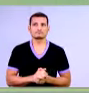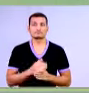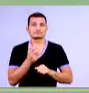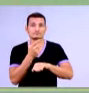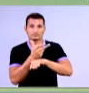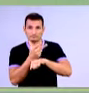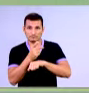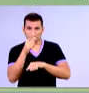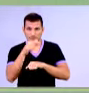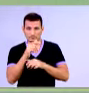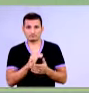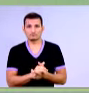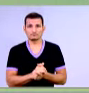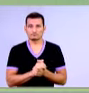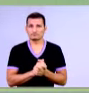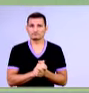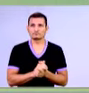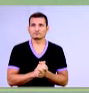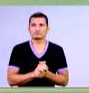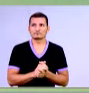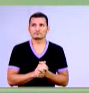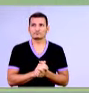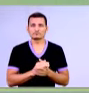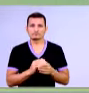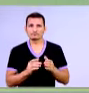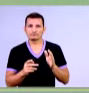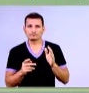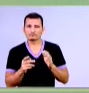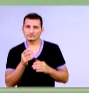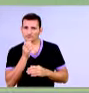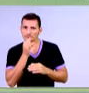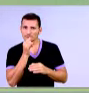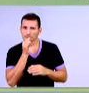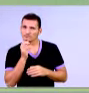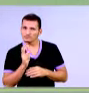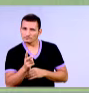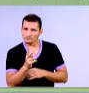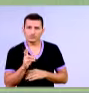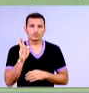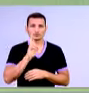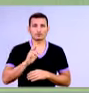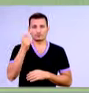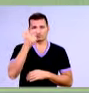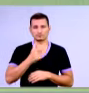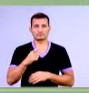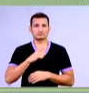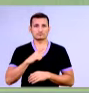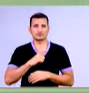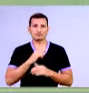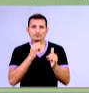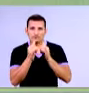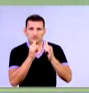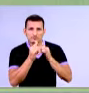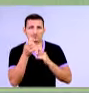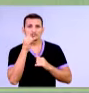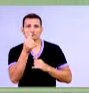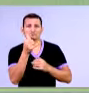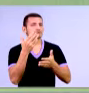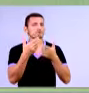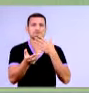Multimídia é apropriada sempre que um usuário humano está ligado à informação eletrônica de qualquer